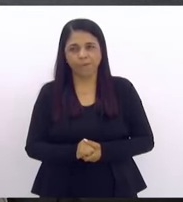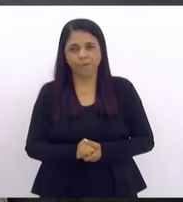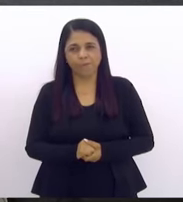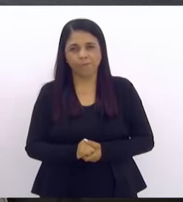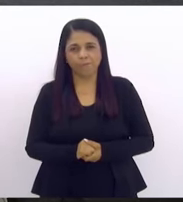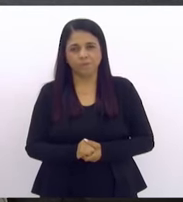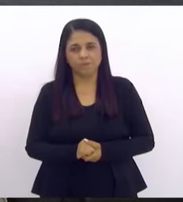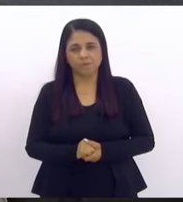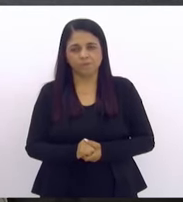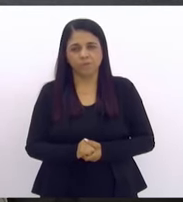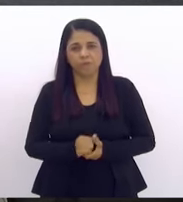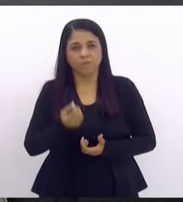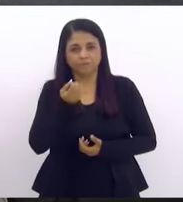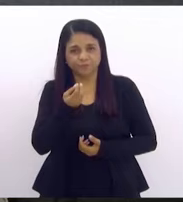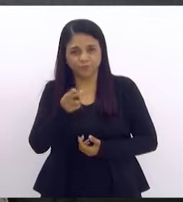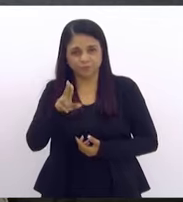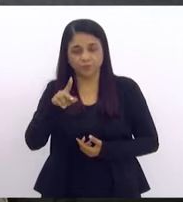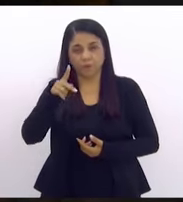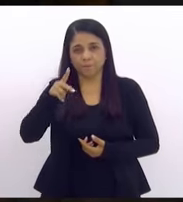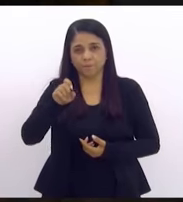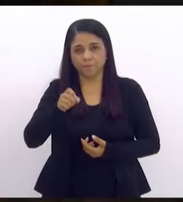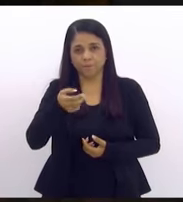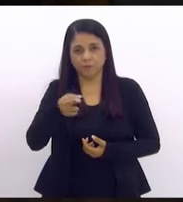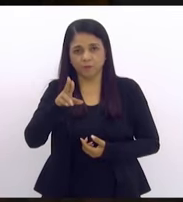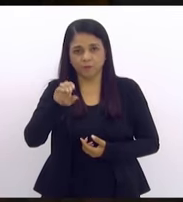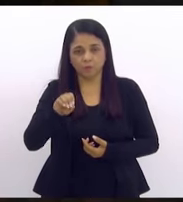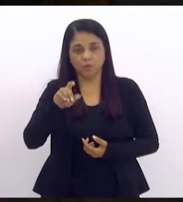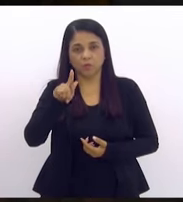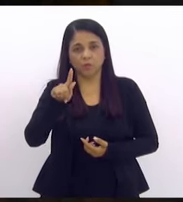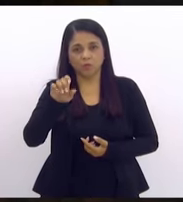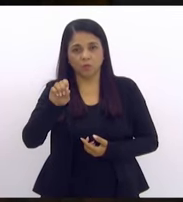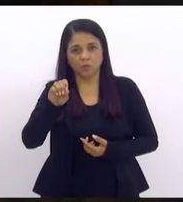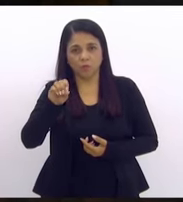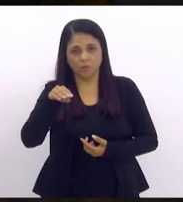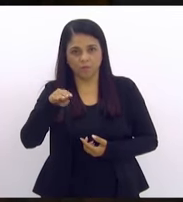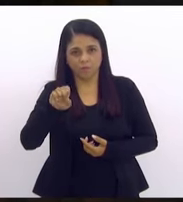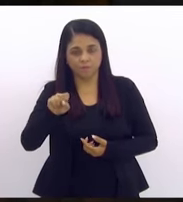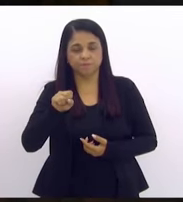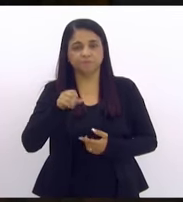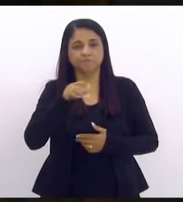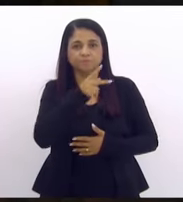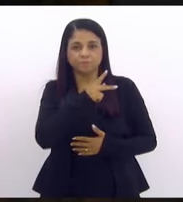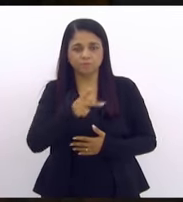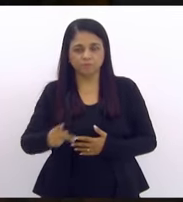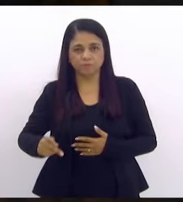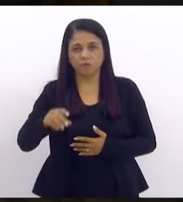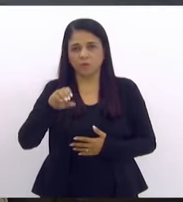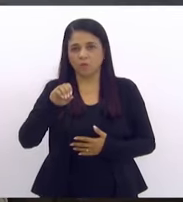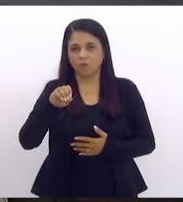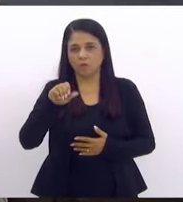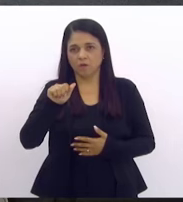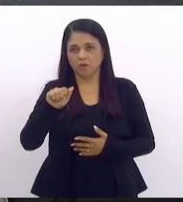trt1 Dr Pedro Gomes de Oliveira presidente da OAB de